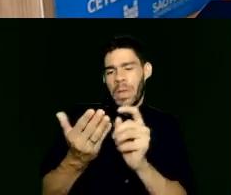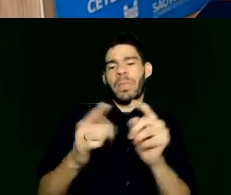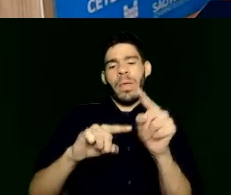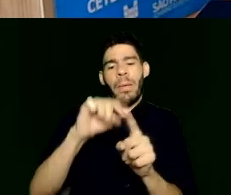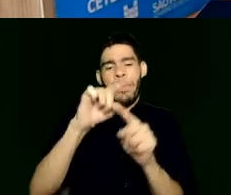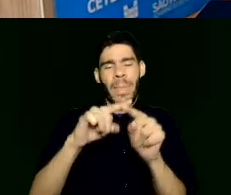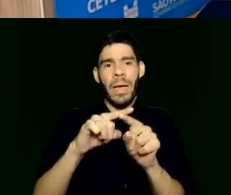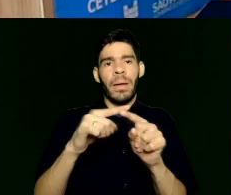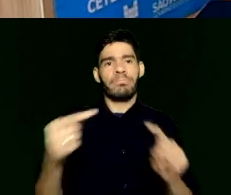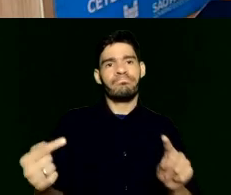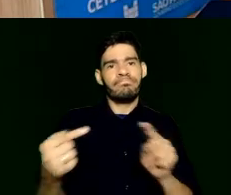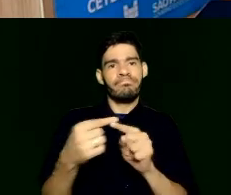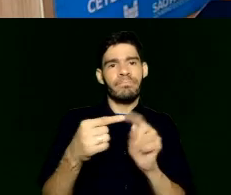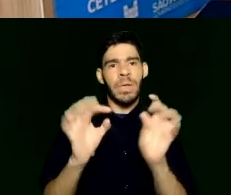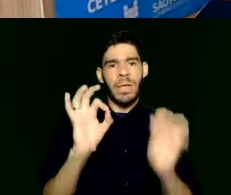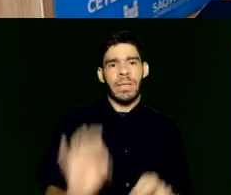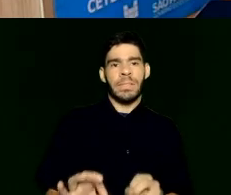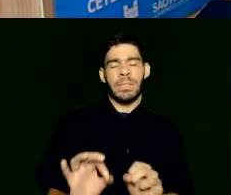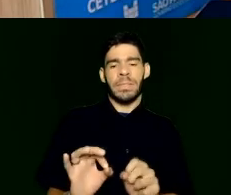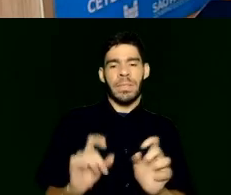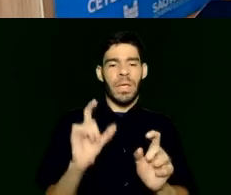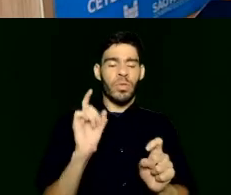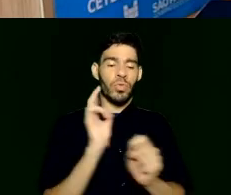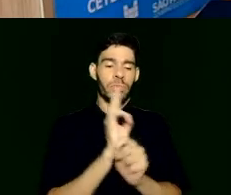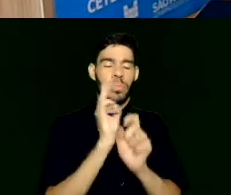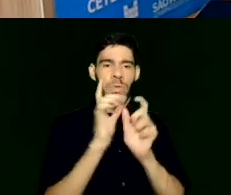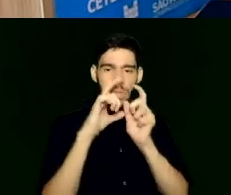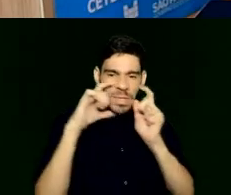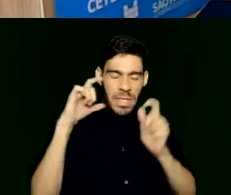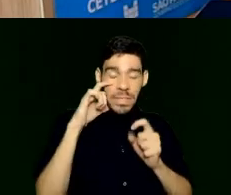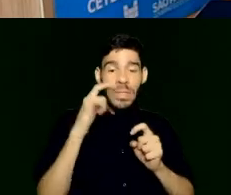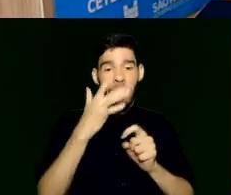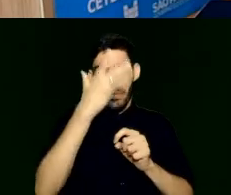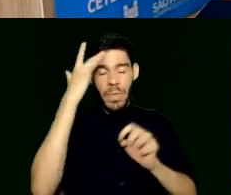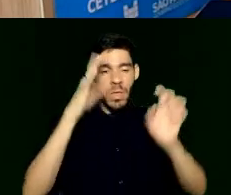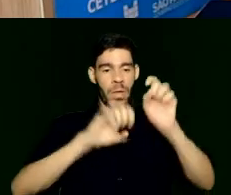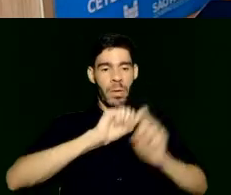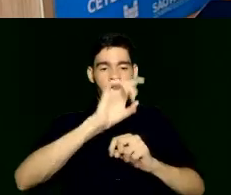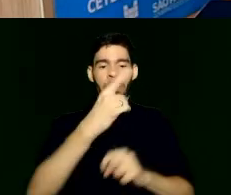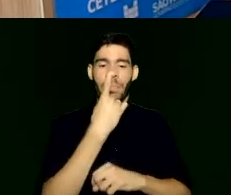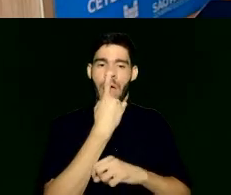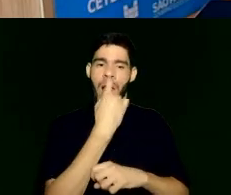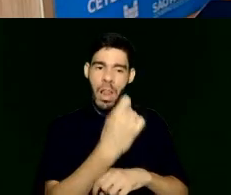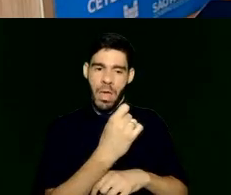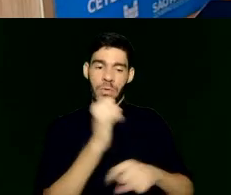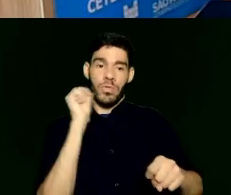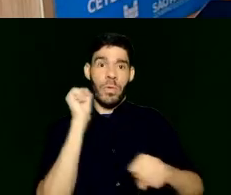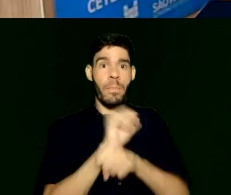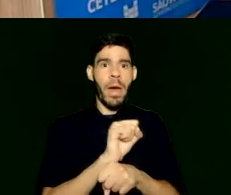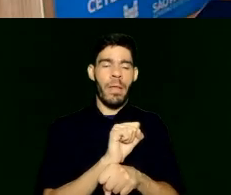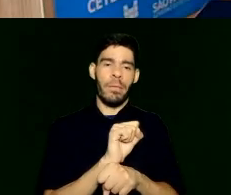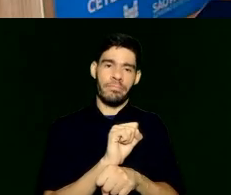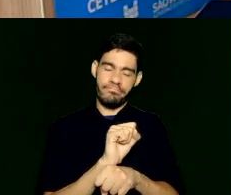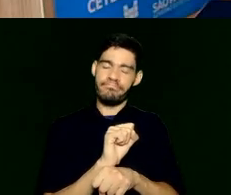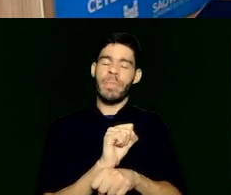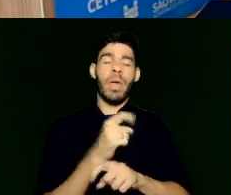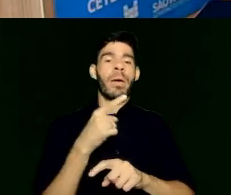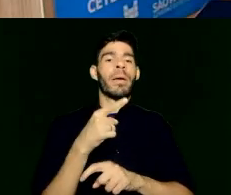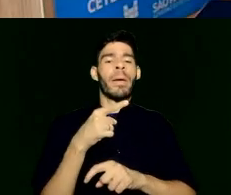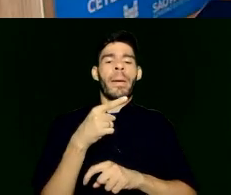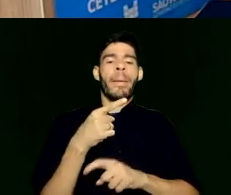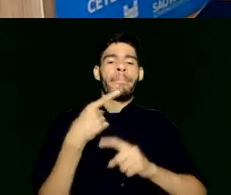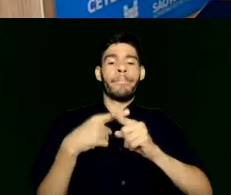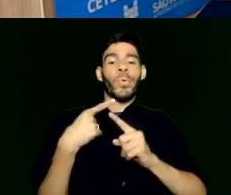e fornecer os materiais adequados, né, os EPIs aos catadores, então que se parasse a coleta